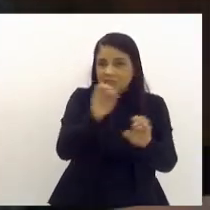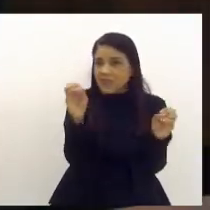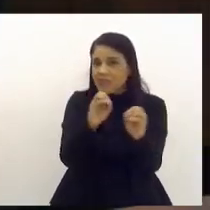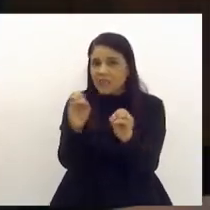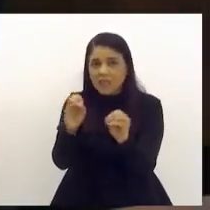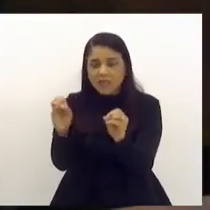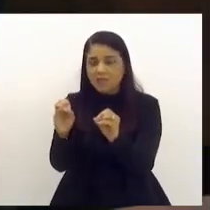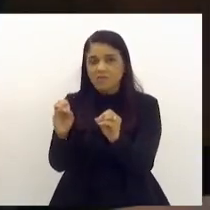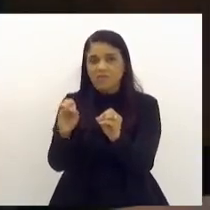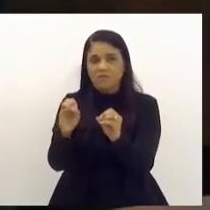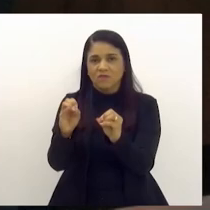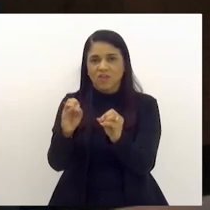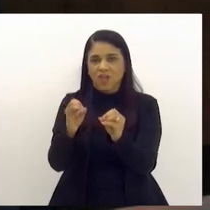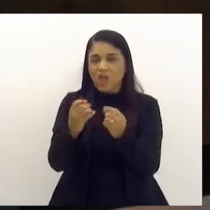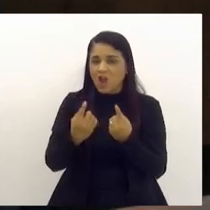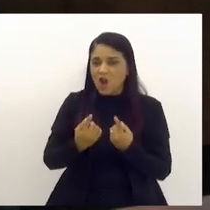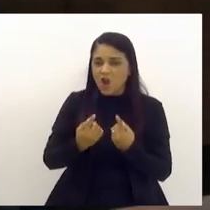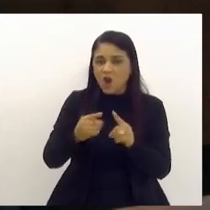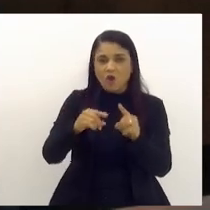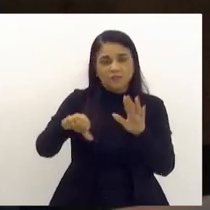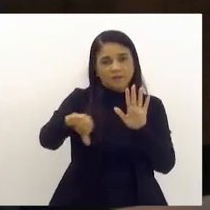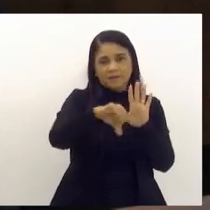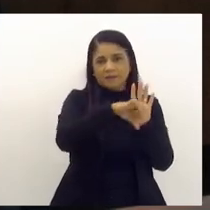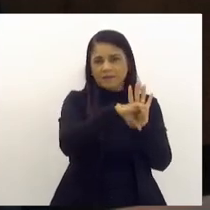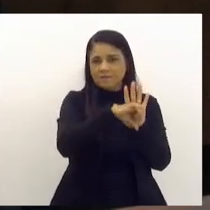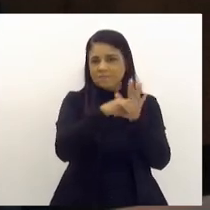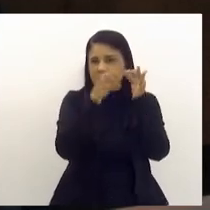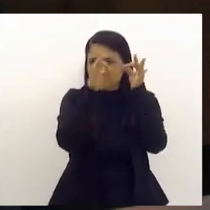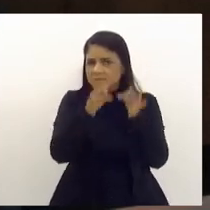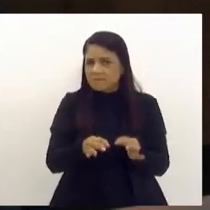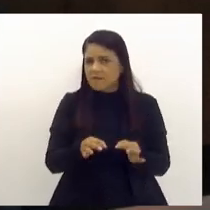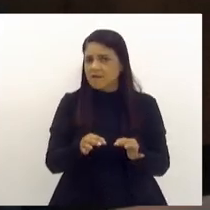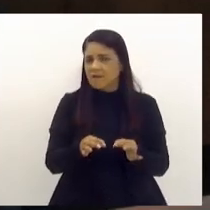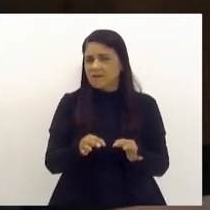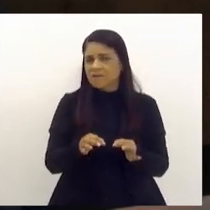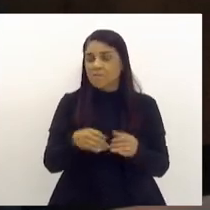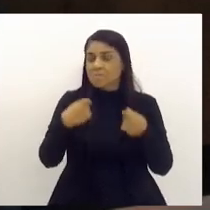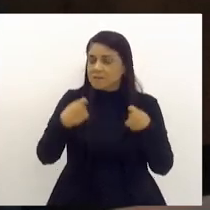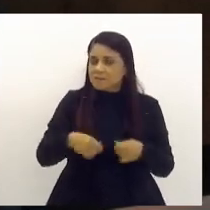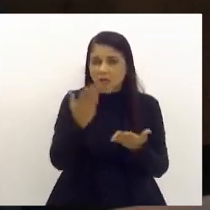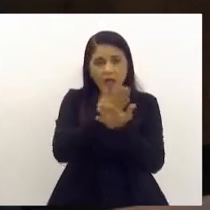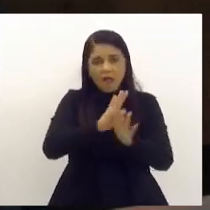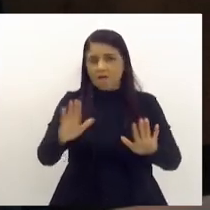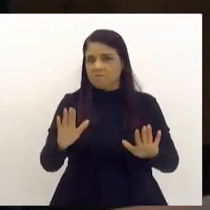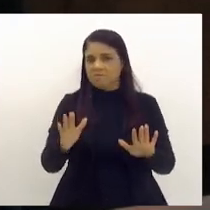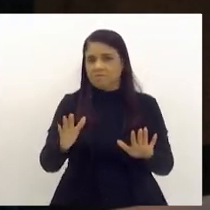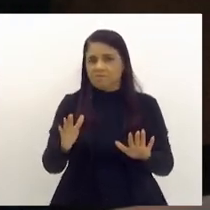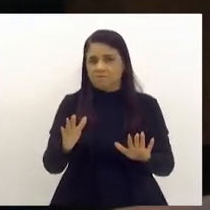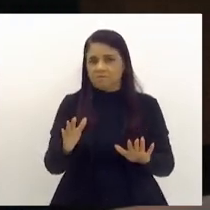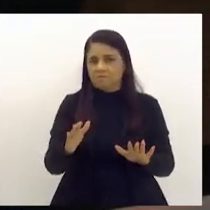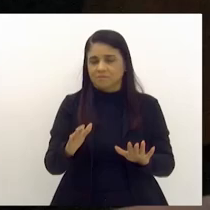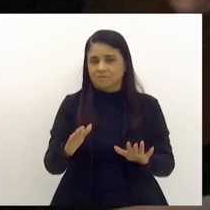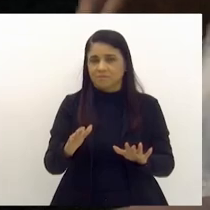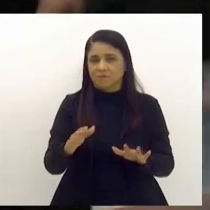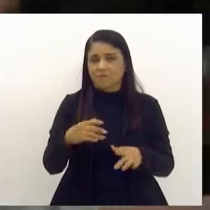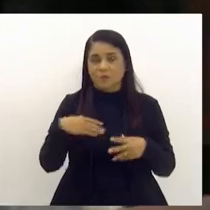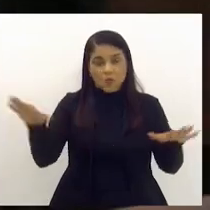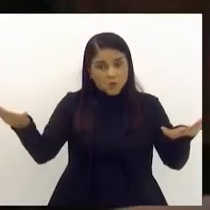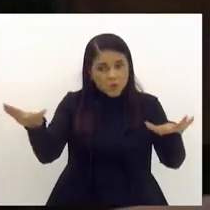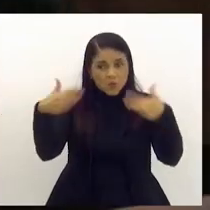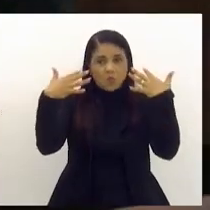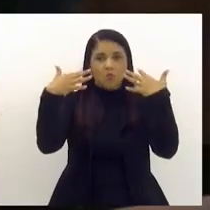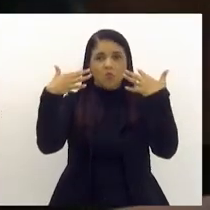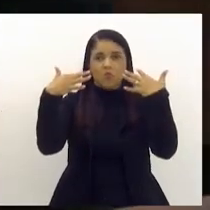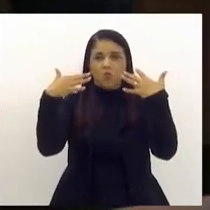combater o crime de maneira séria. Isso precisa acabar. Eu chamo a atenção